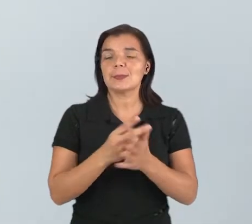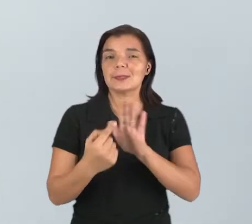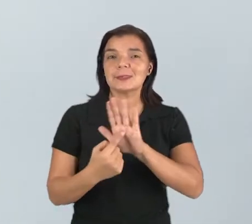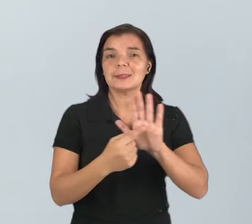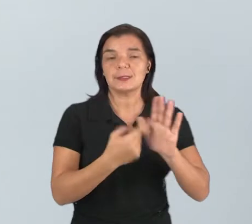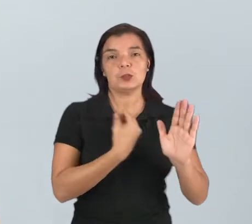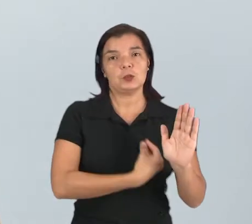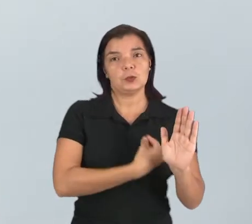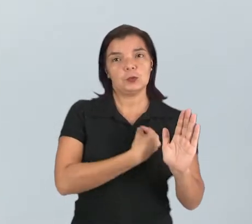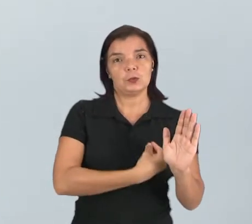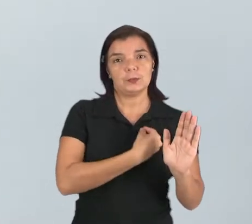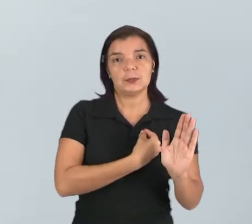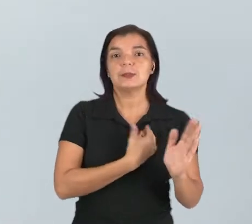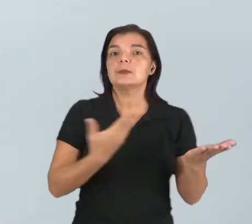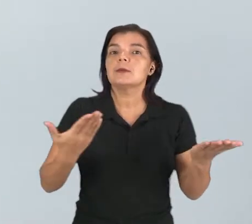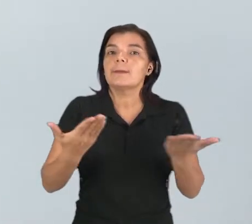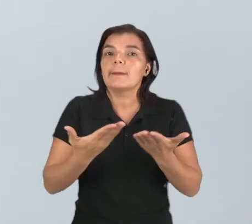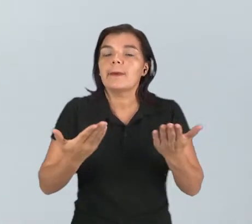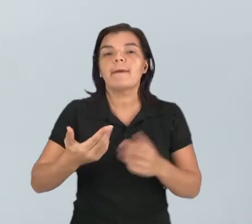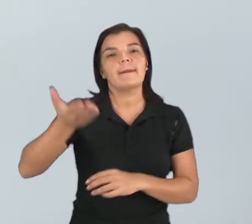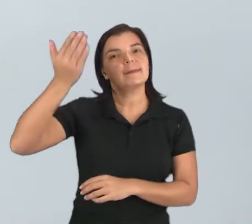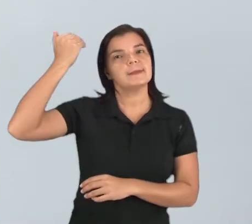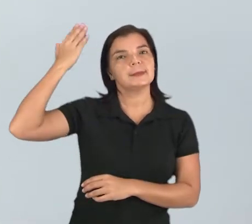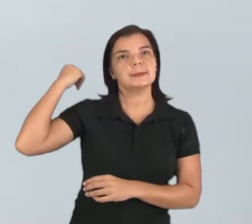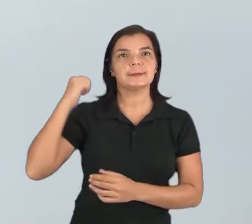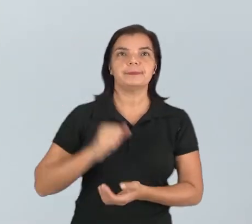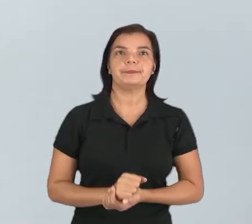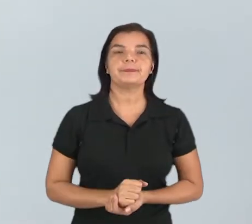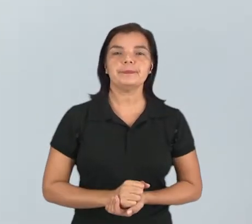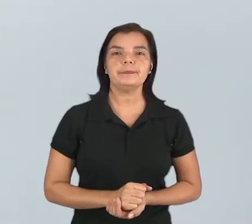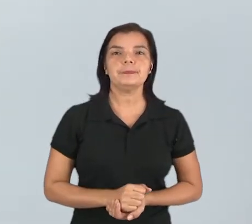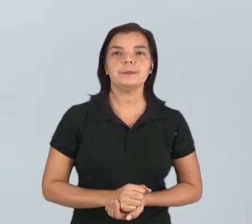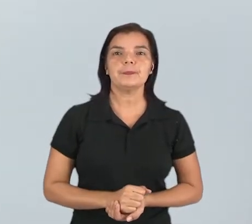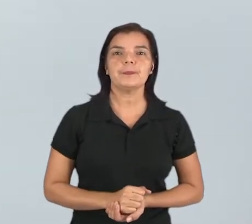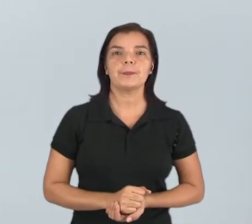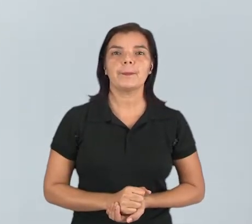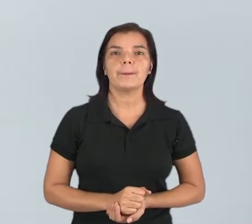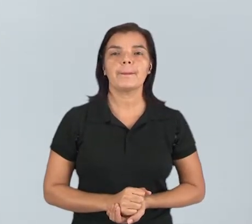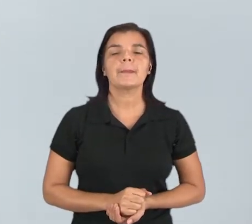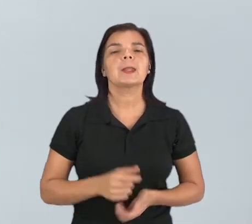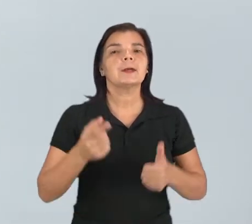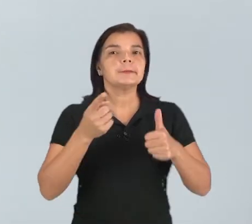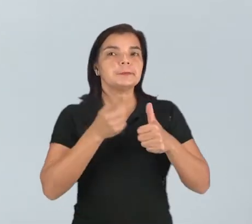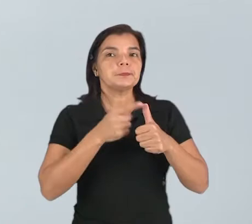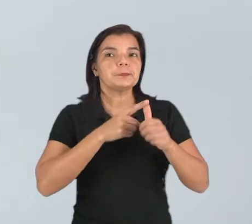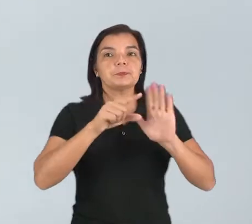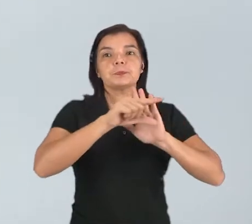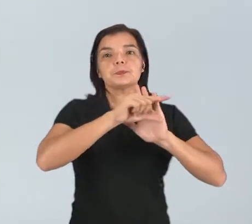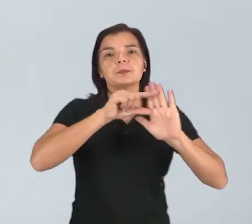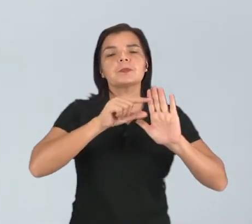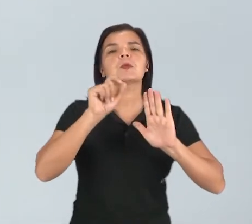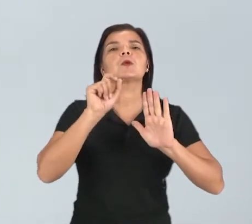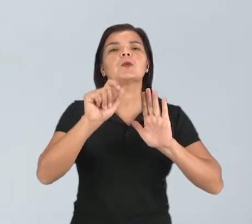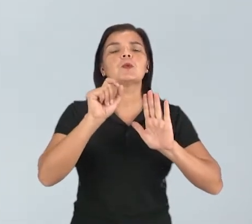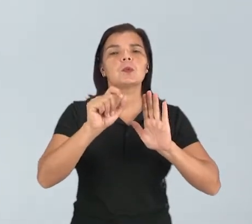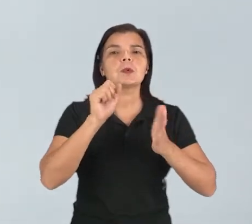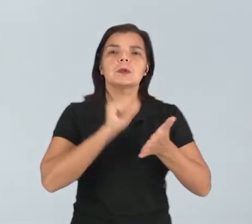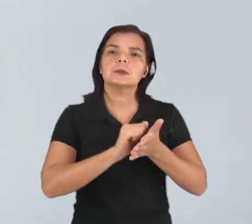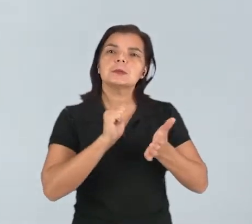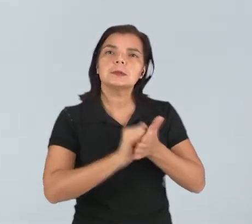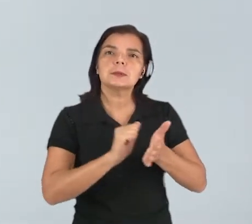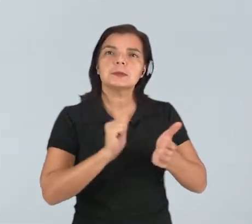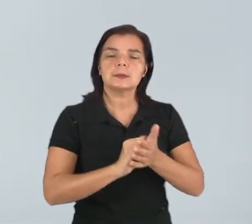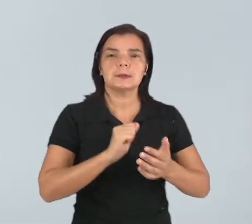de presente e passado, pessoal. Agora, vamos lá. Nos primeiros parágrafos, o que eu devo